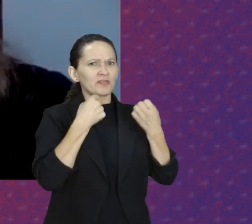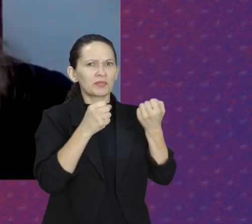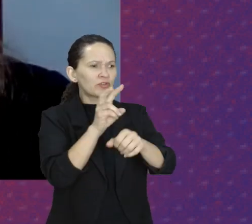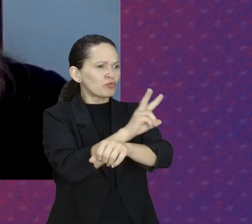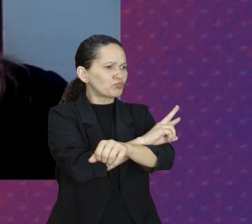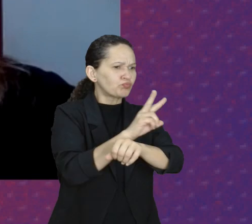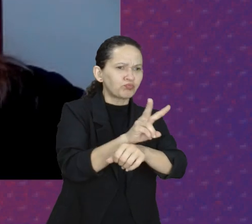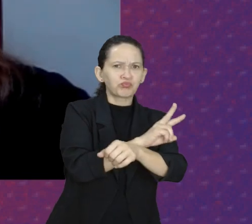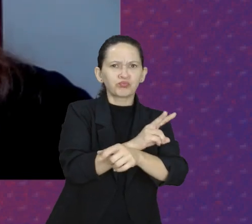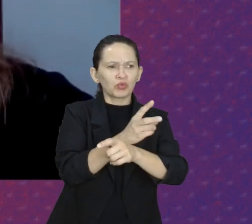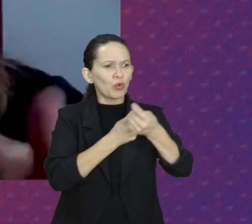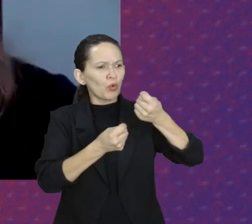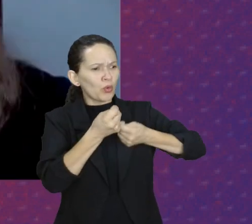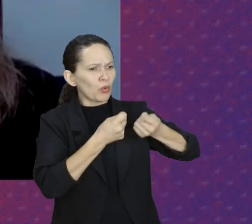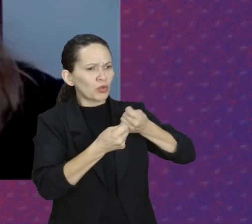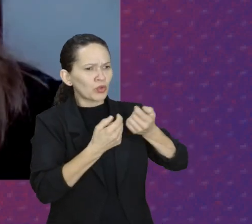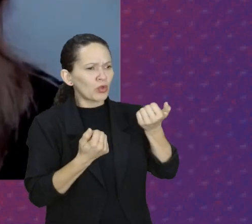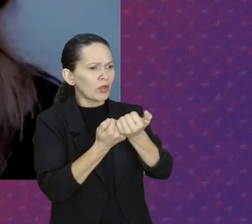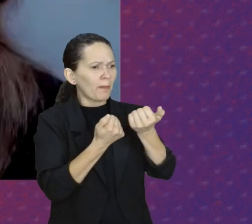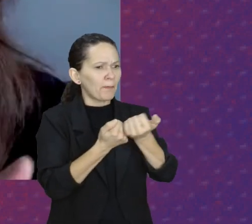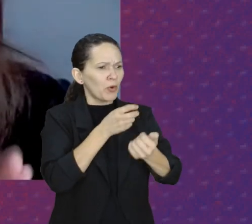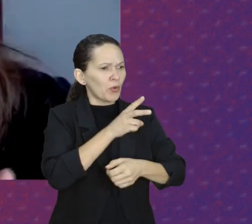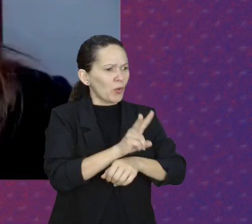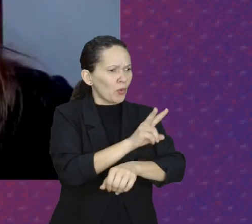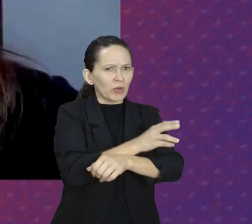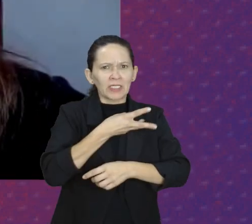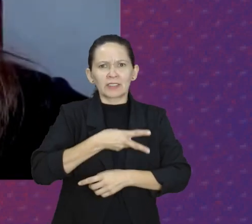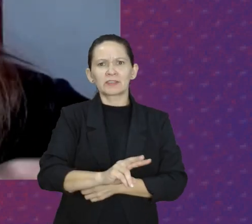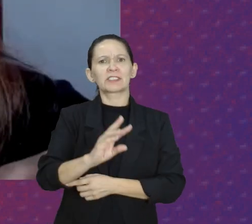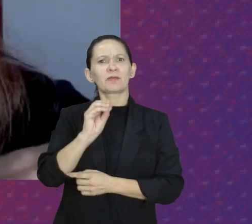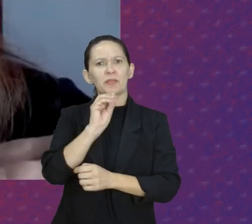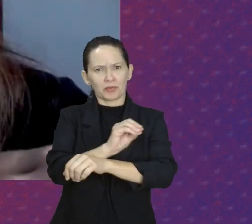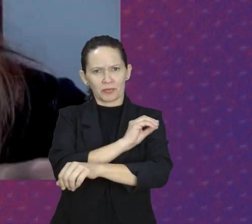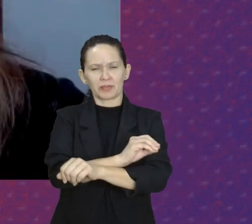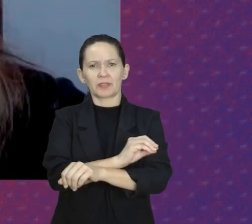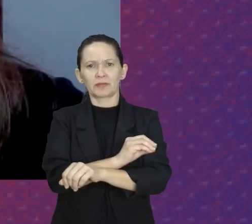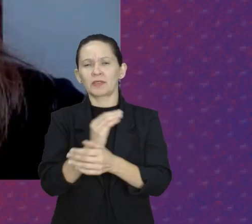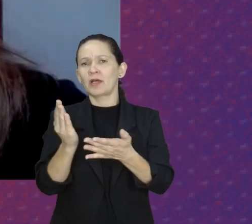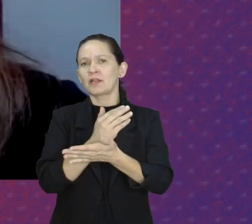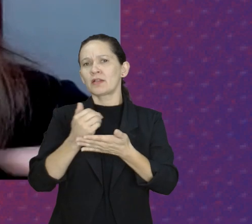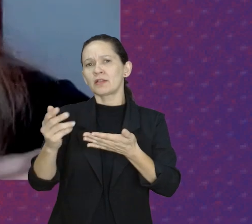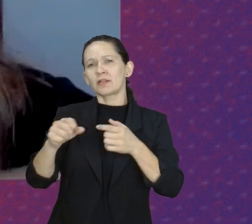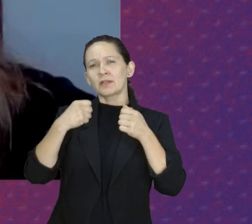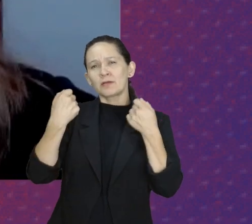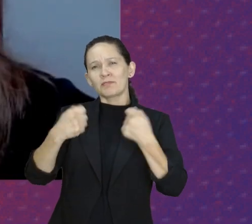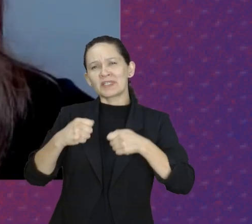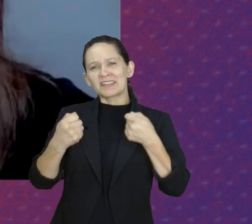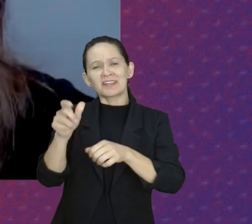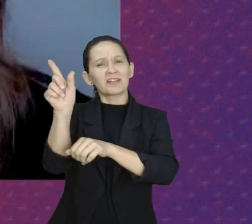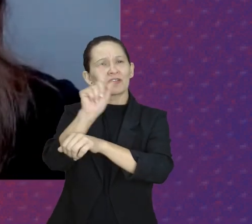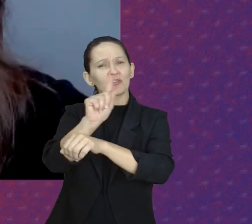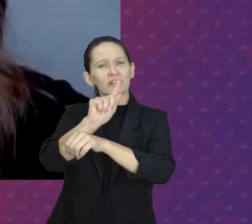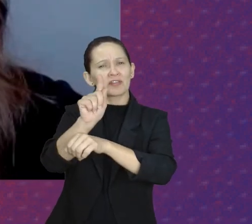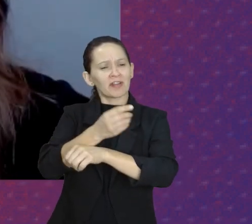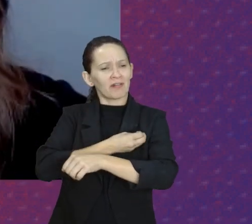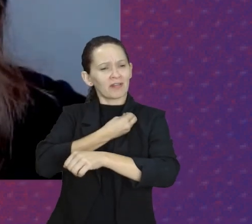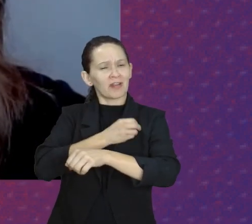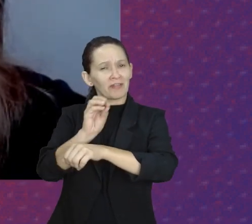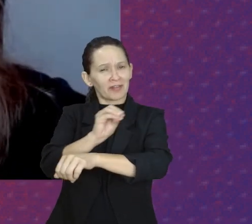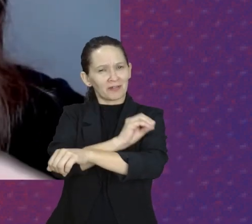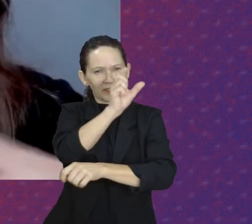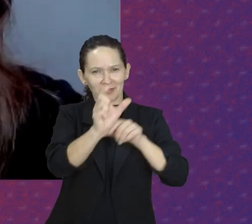assim, monitoramento, né? Tem que ficar de olho o tempo inteiro, precisa também de todo um trabalho de gestão da vida do